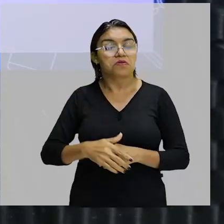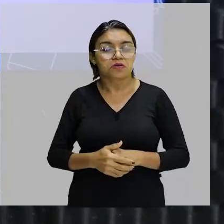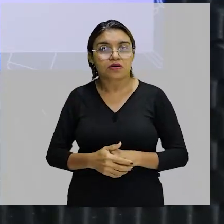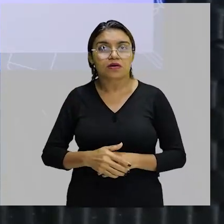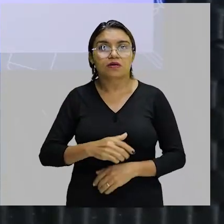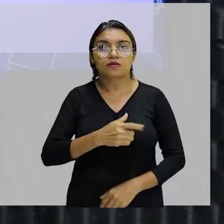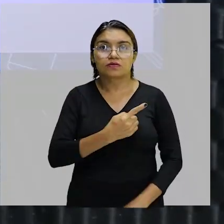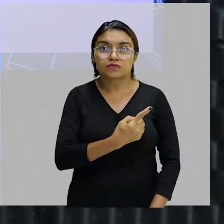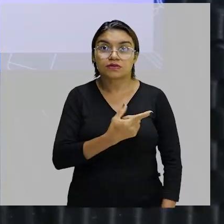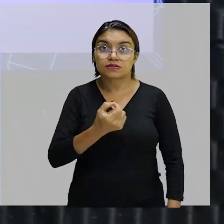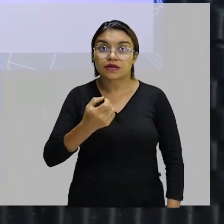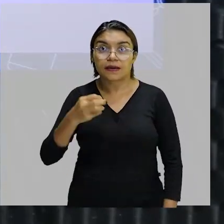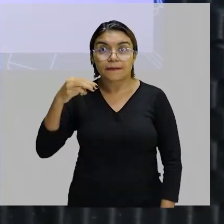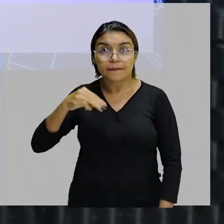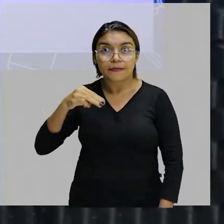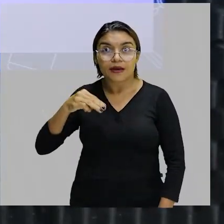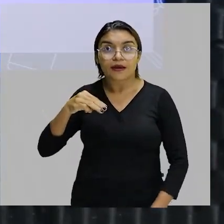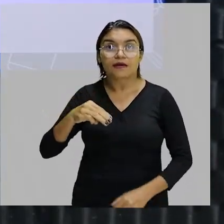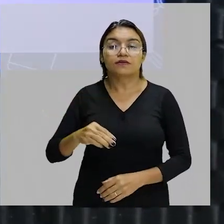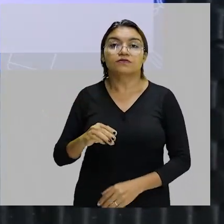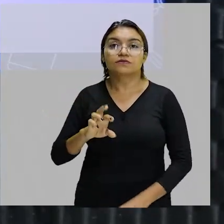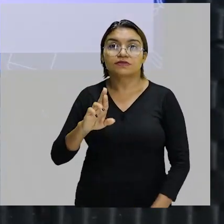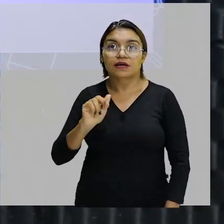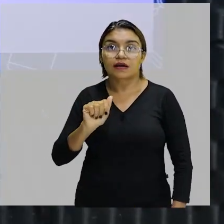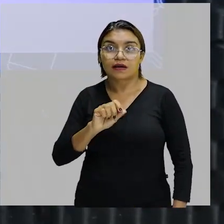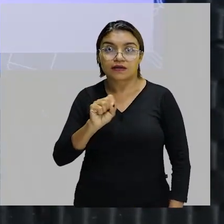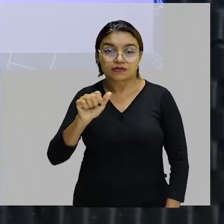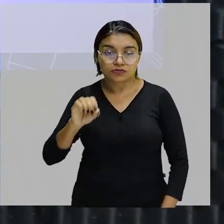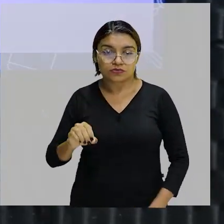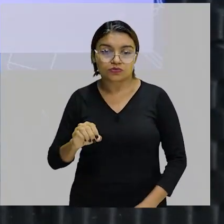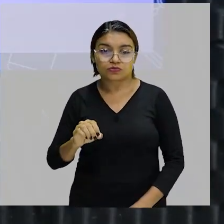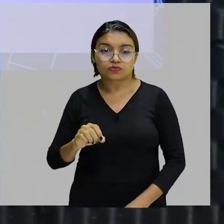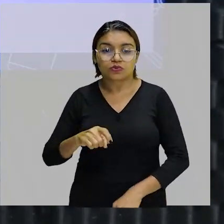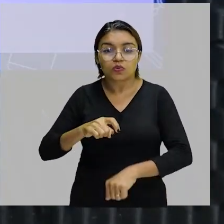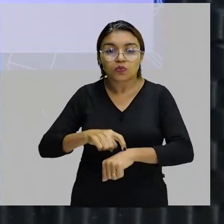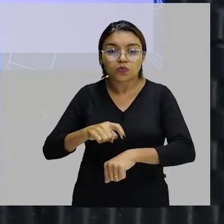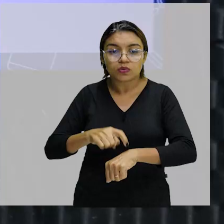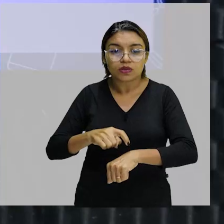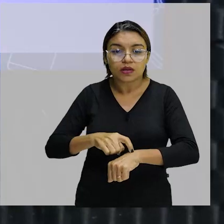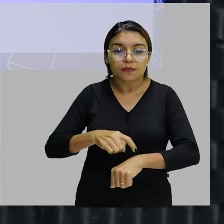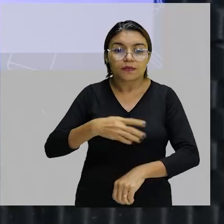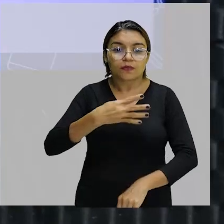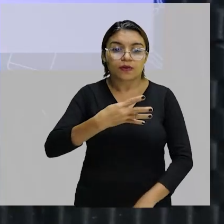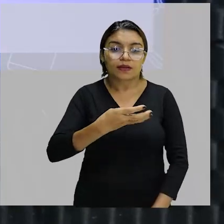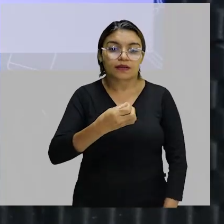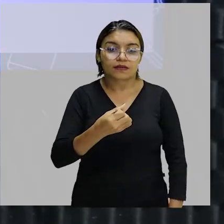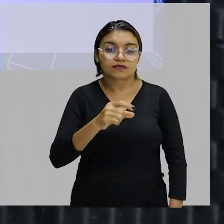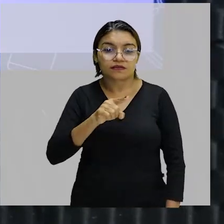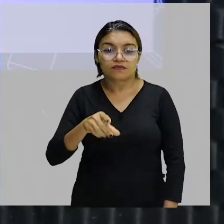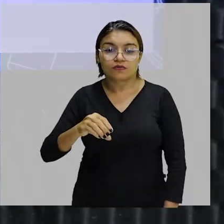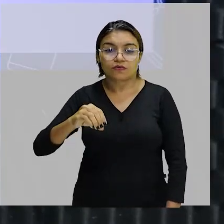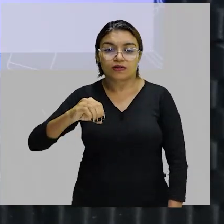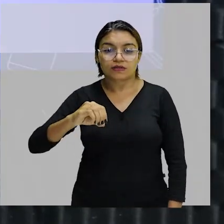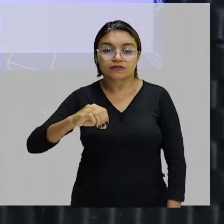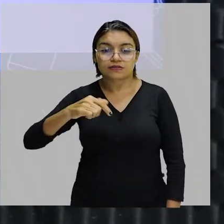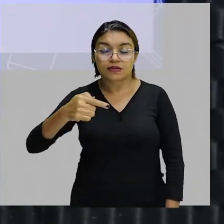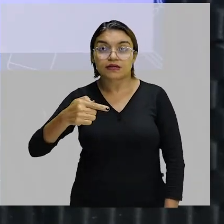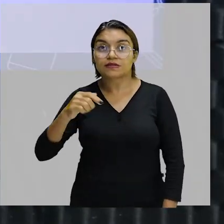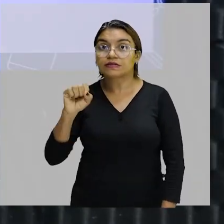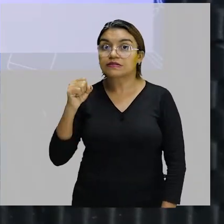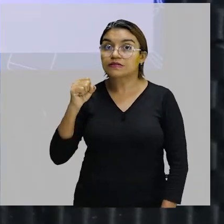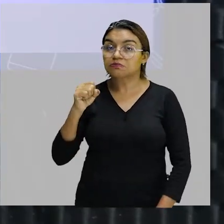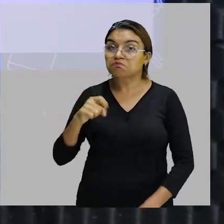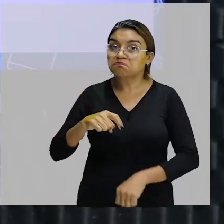metros rasos. Qual é o tempo dela, professor? 46 segundos. Que tempo!